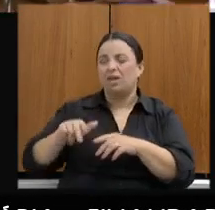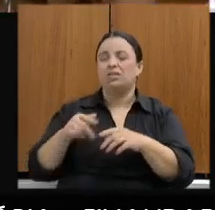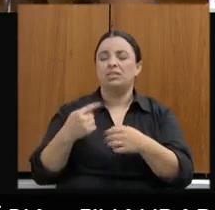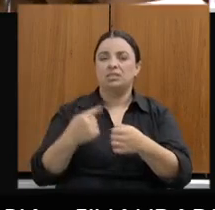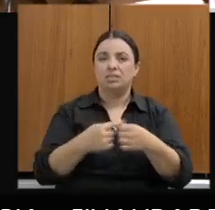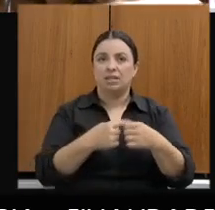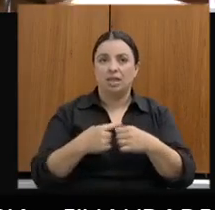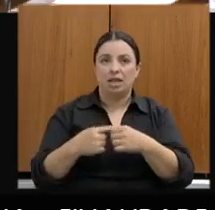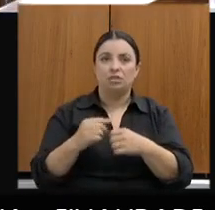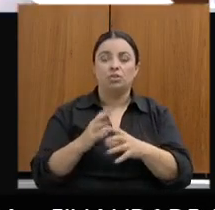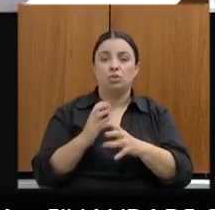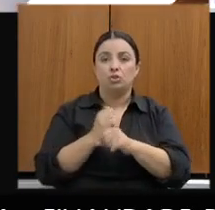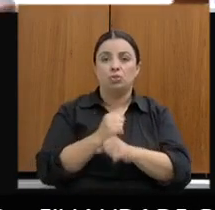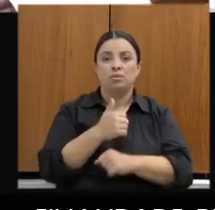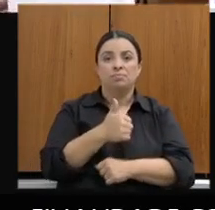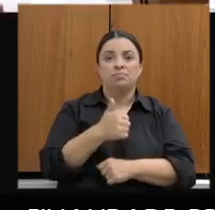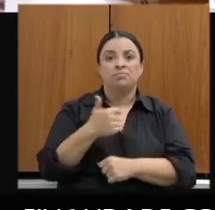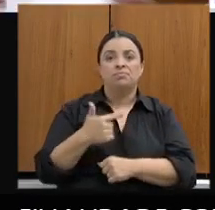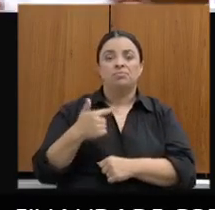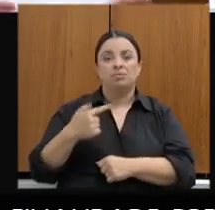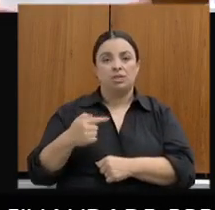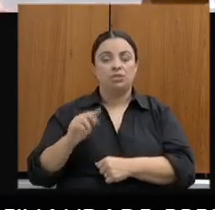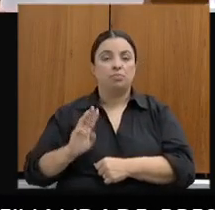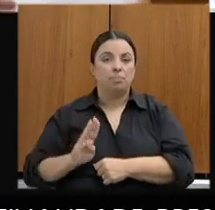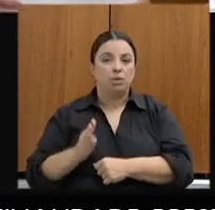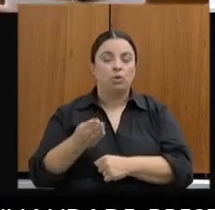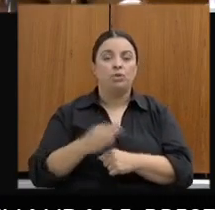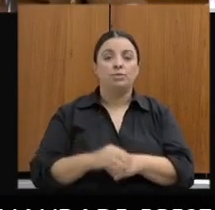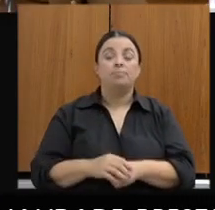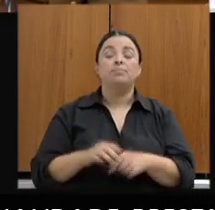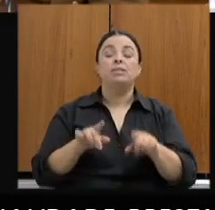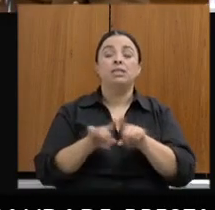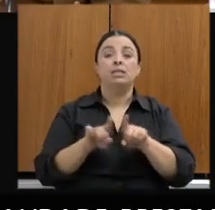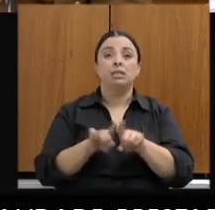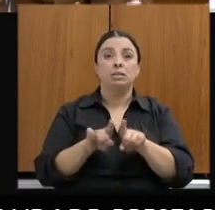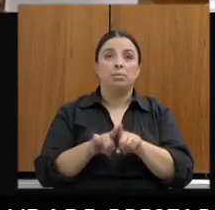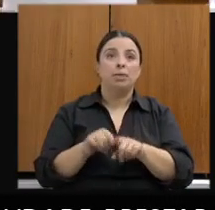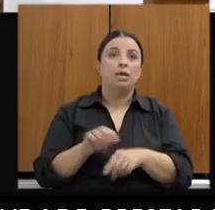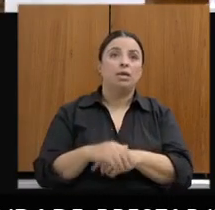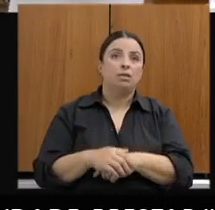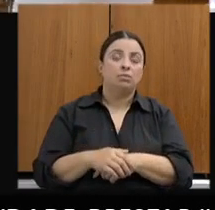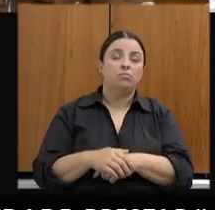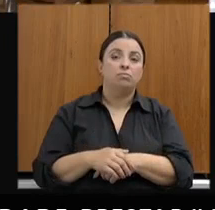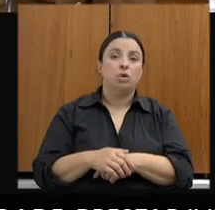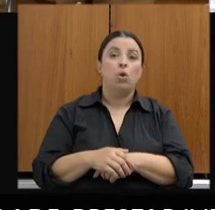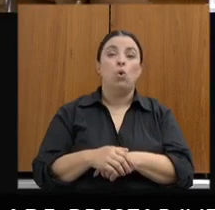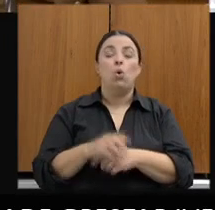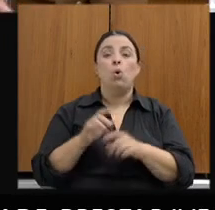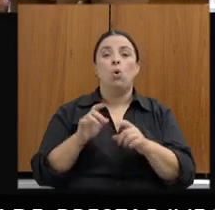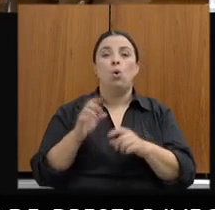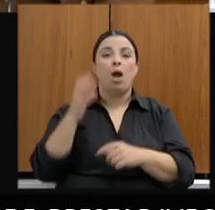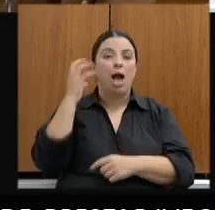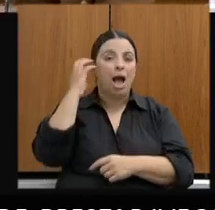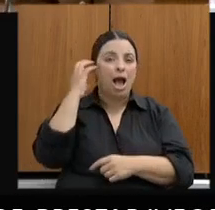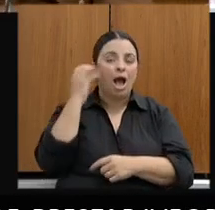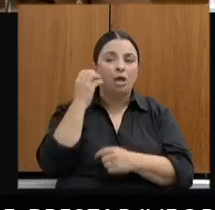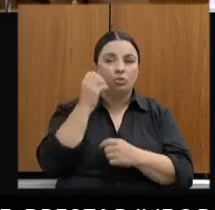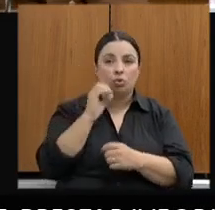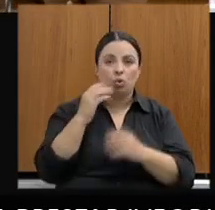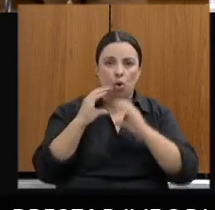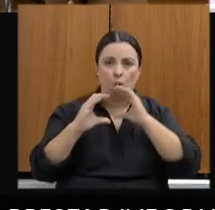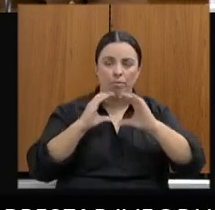o outro próximo Itaí é a digitalização da rede rápido que é um avanço é uma conquista não é um projeto de